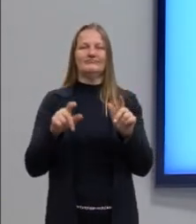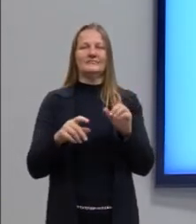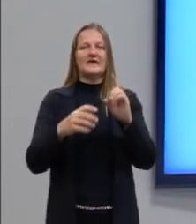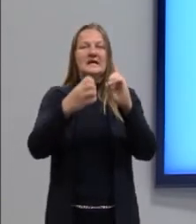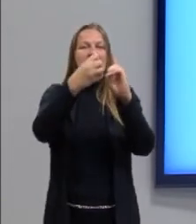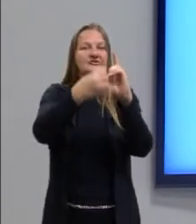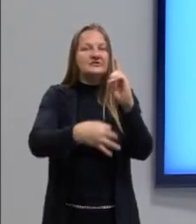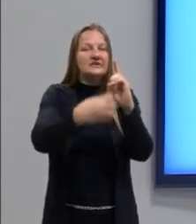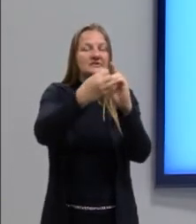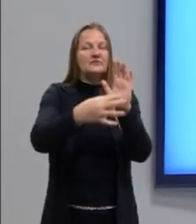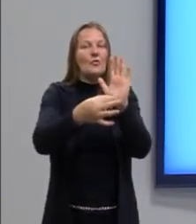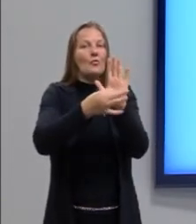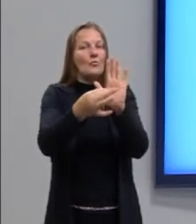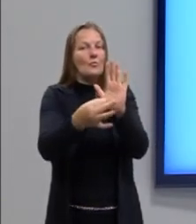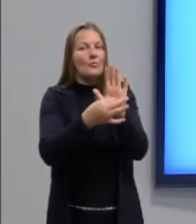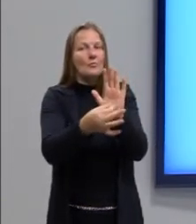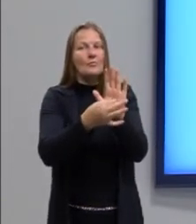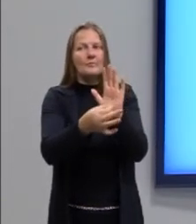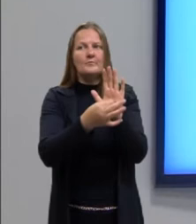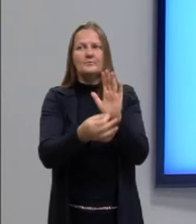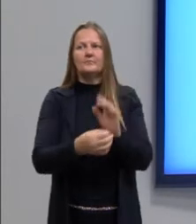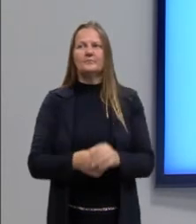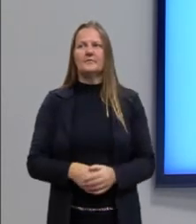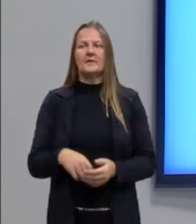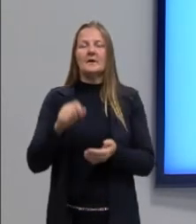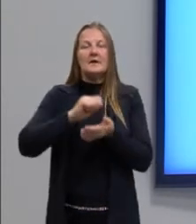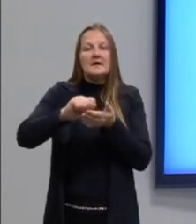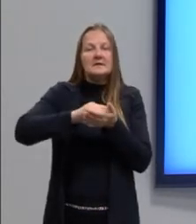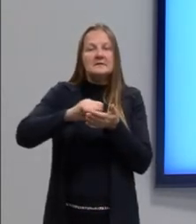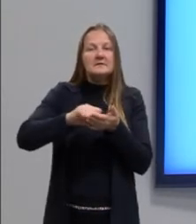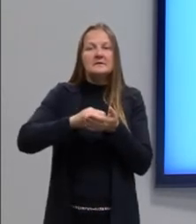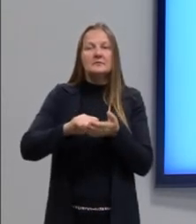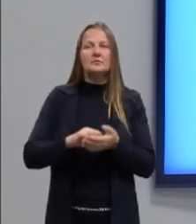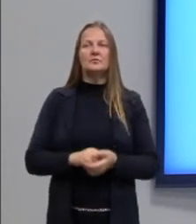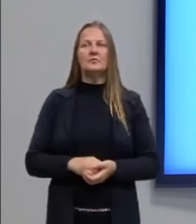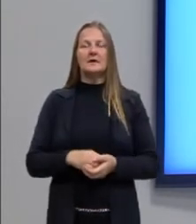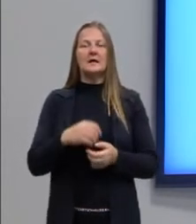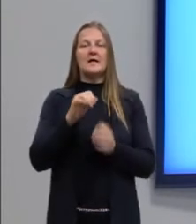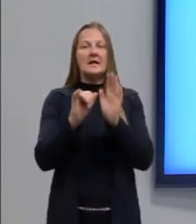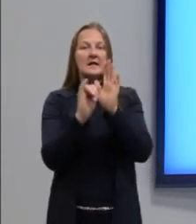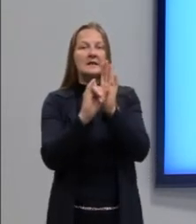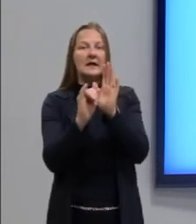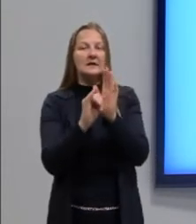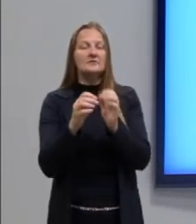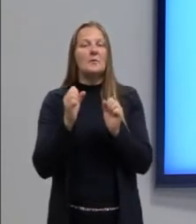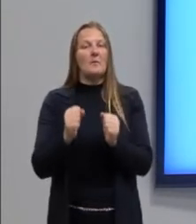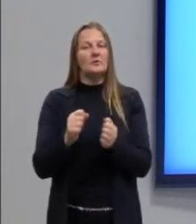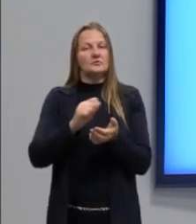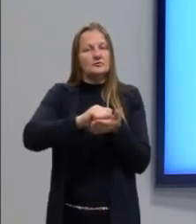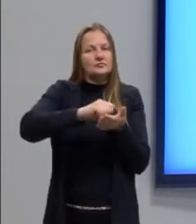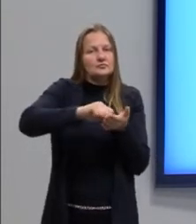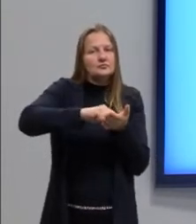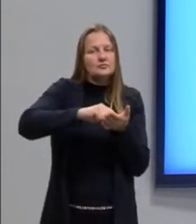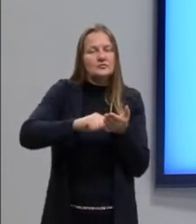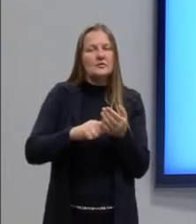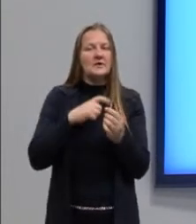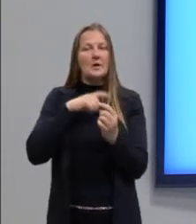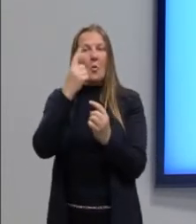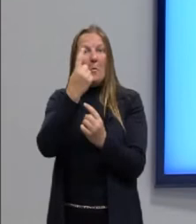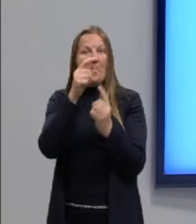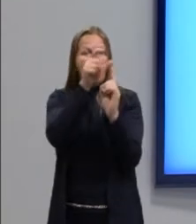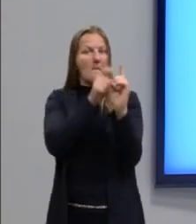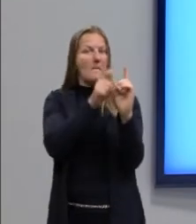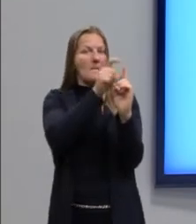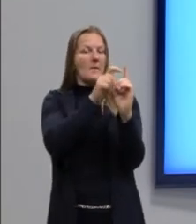argumentativo e tem mais aqui ó é escrito Então os textos narrativos eles são escritos por um narrador